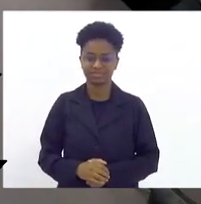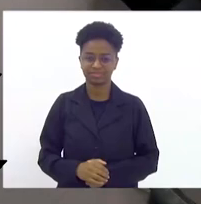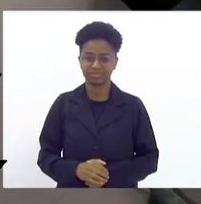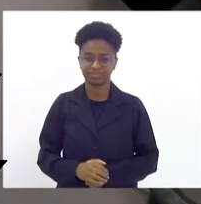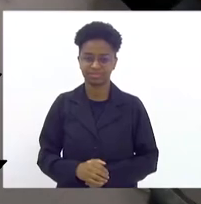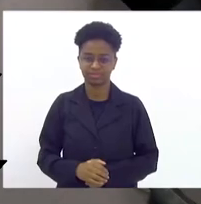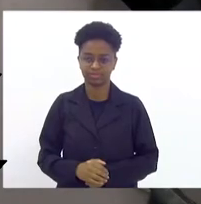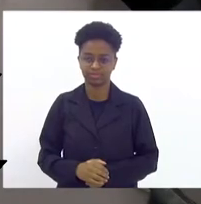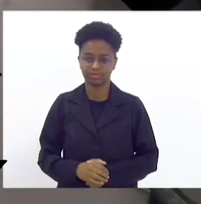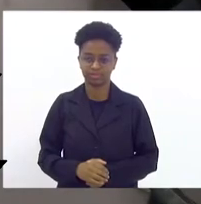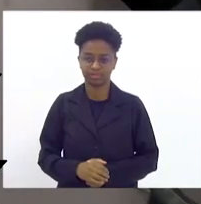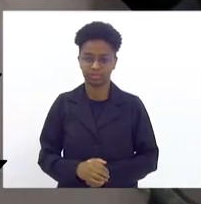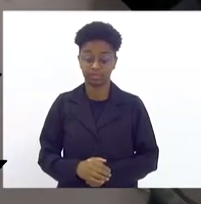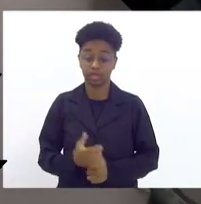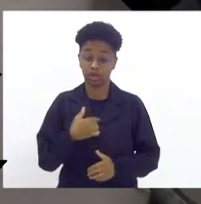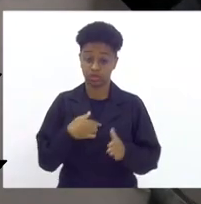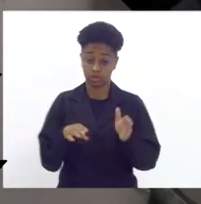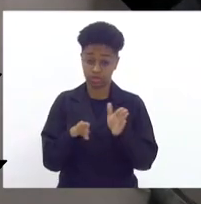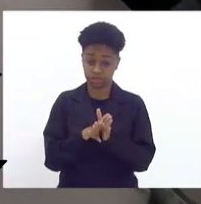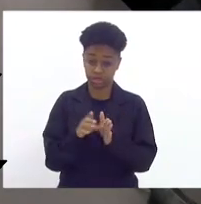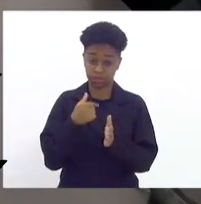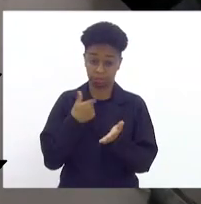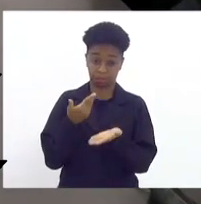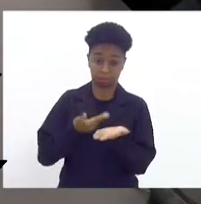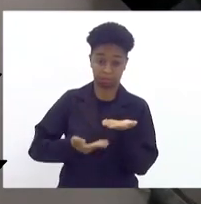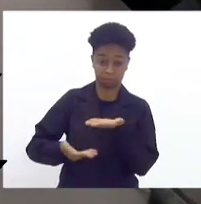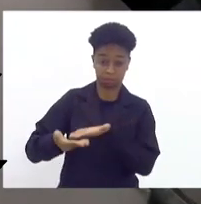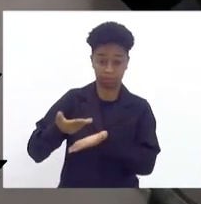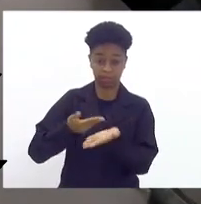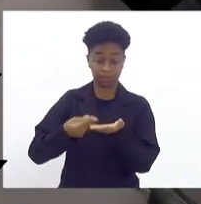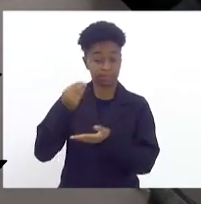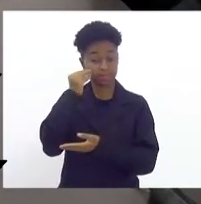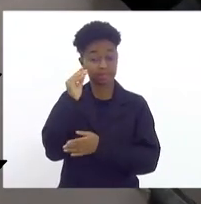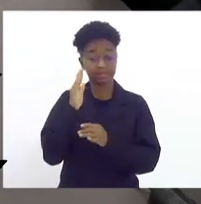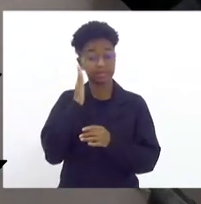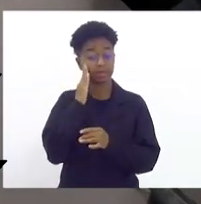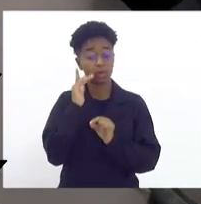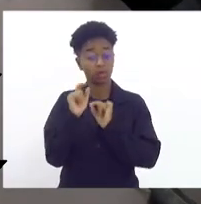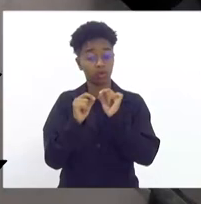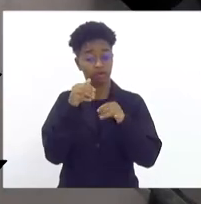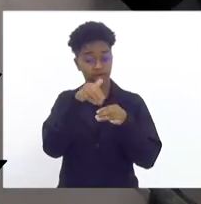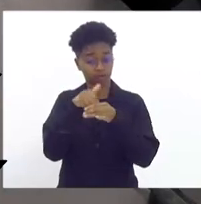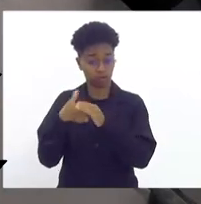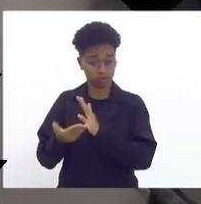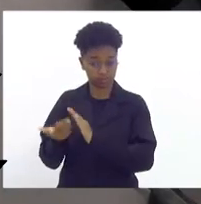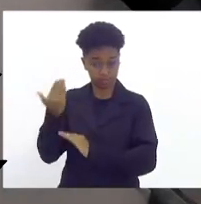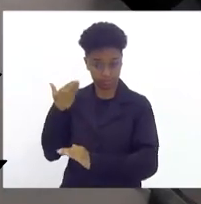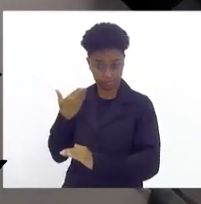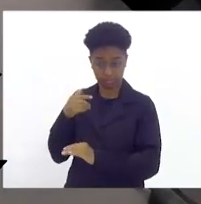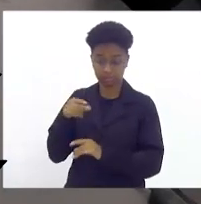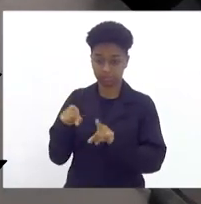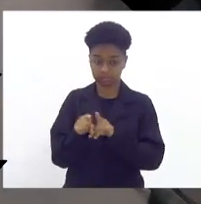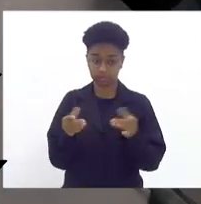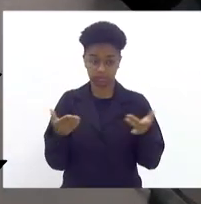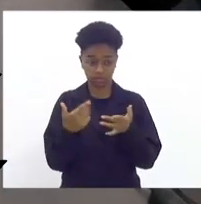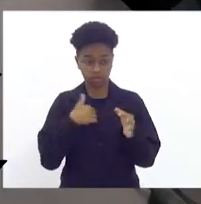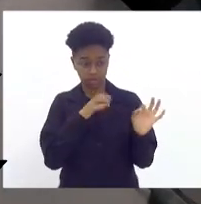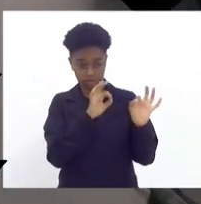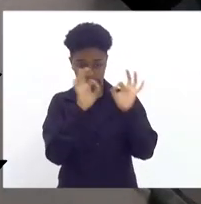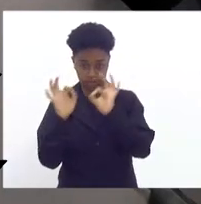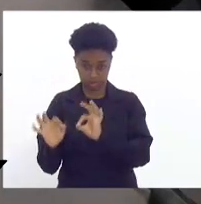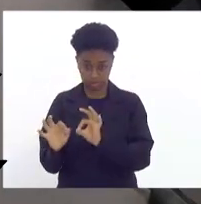Cheguei aqui e estava me inteirando das votações anteriores, e essa aqui eu vi a discussão do mérito